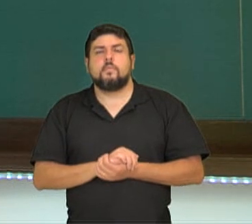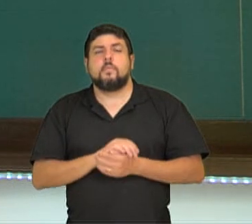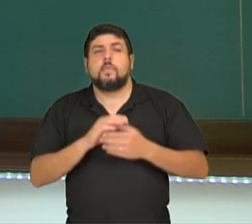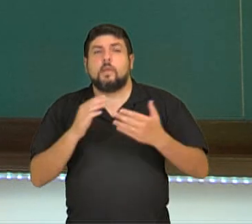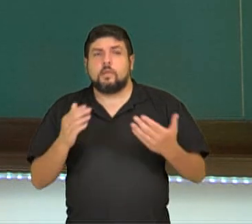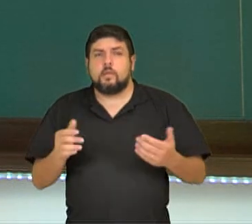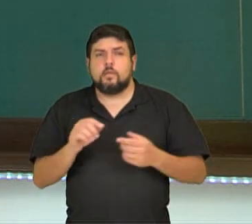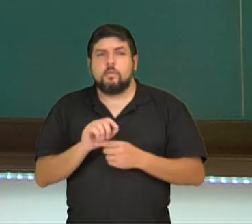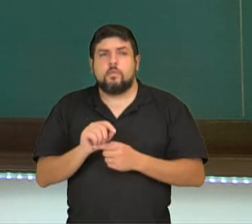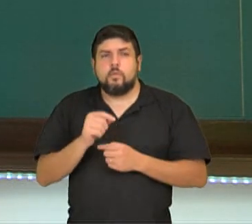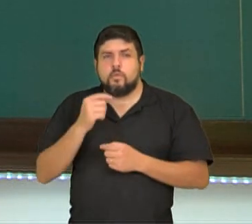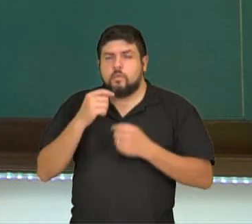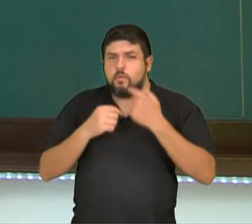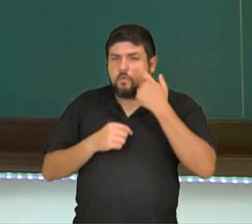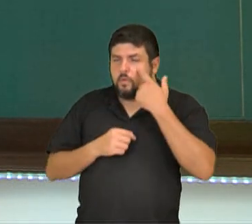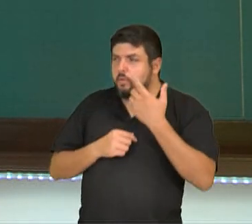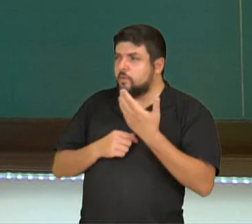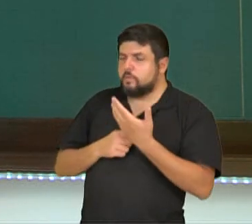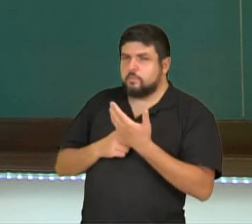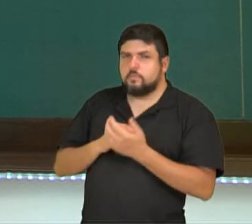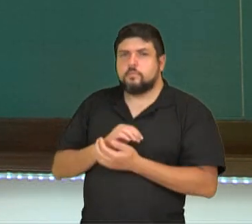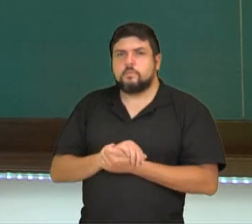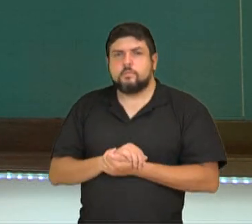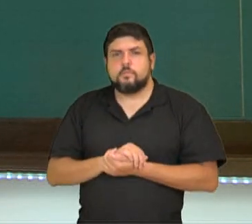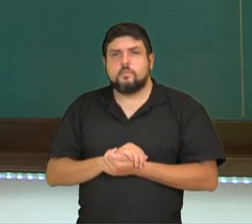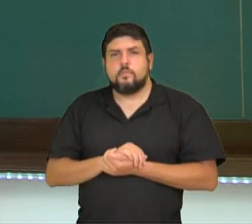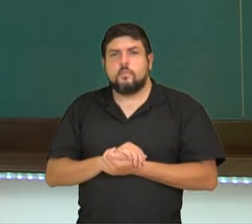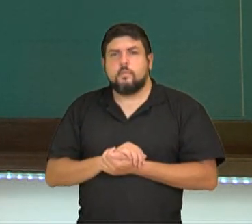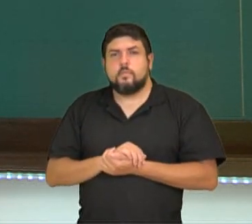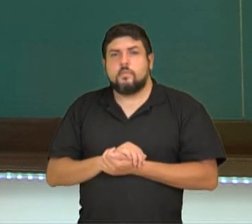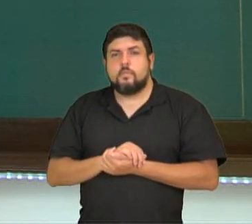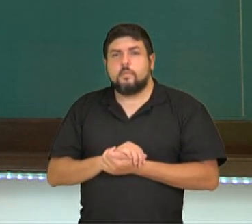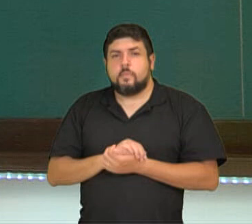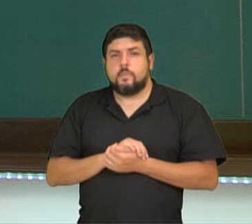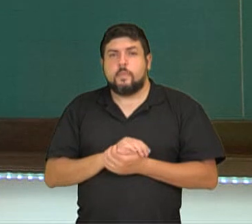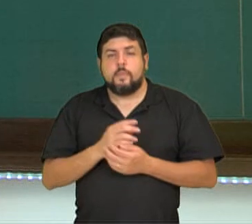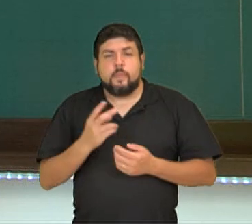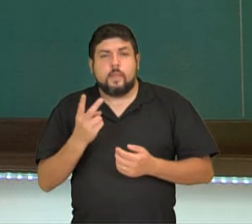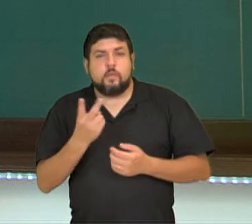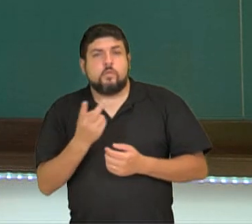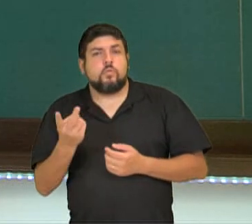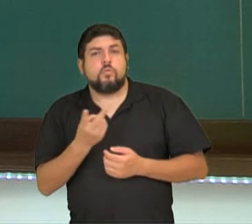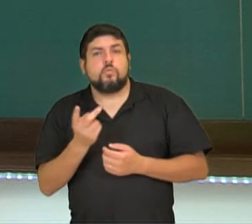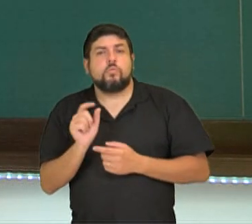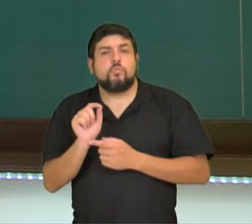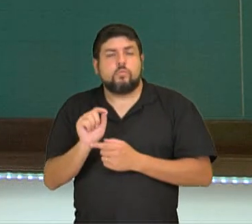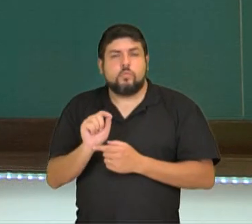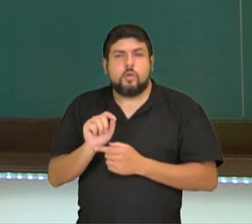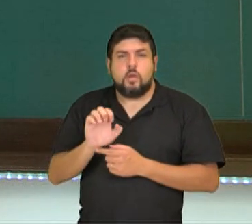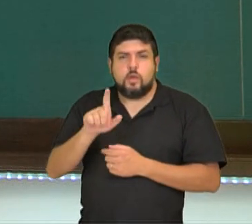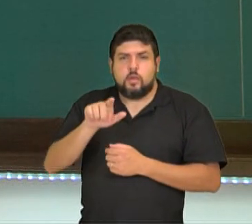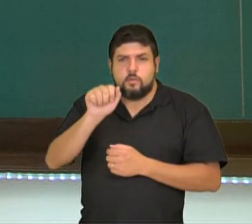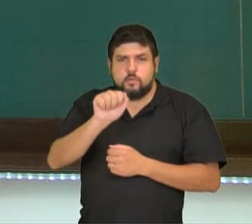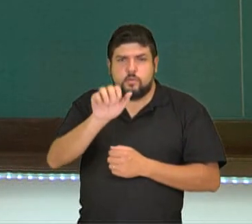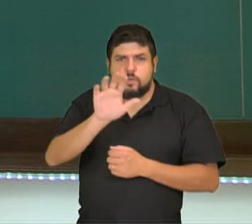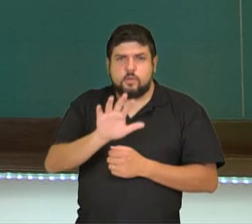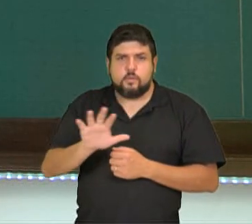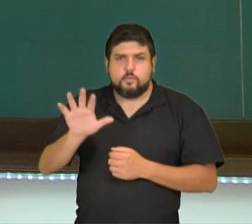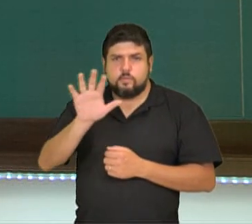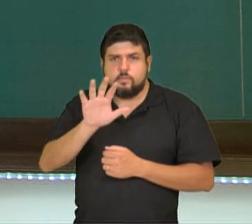da área total é essa, e as duas representam a área desta figura, então nós podemos dizer que as duas são